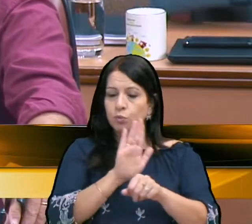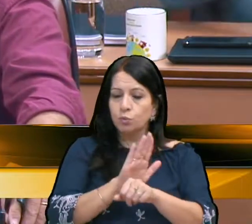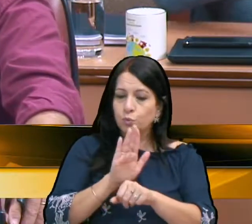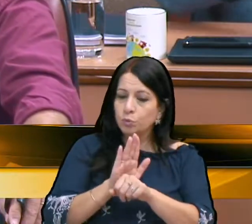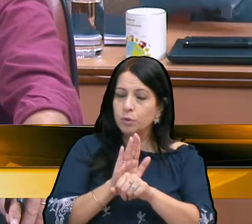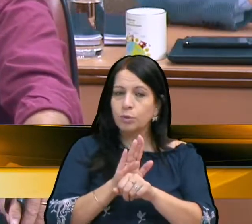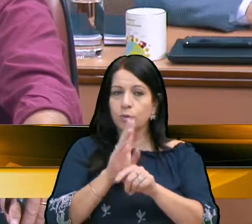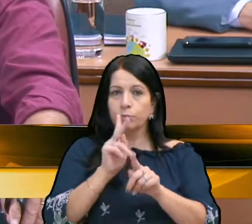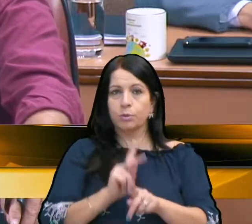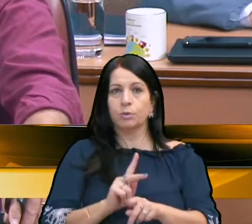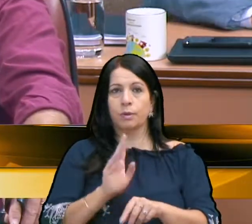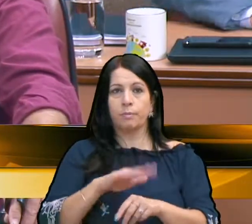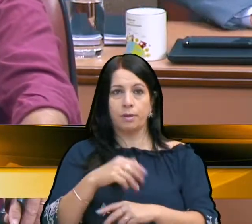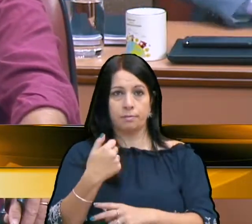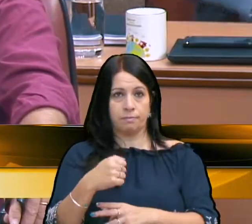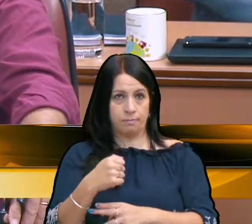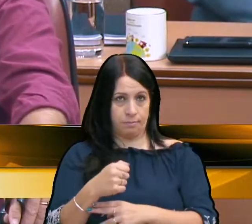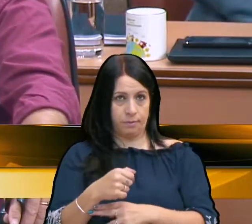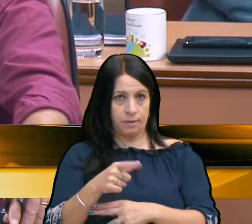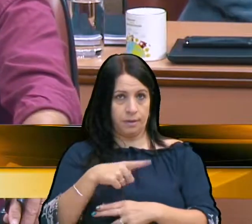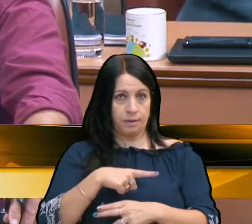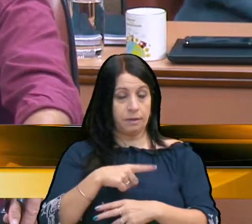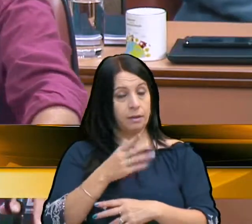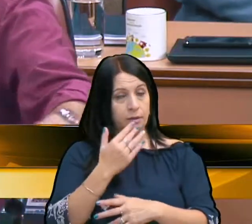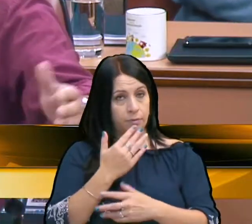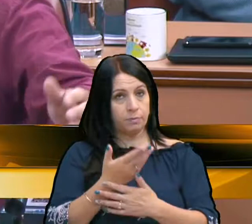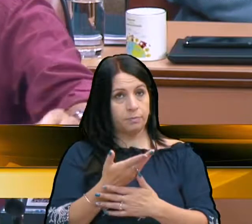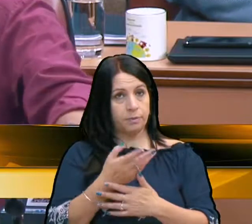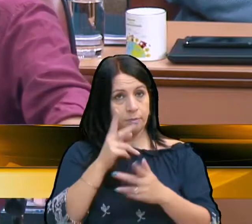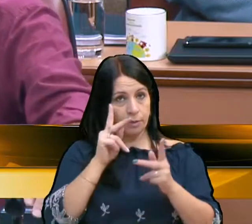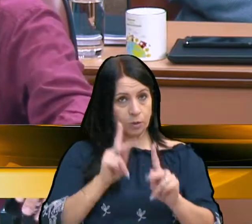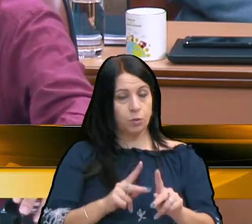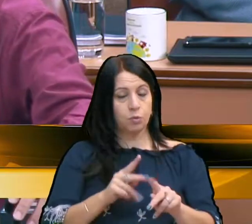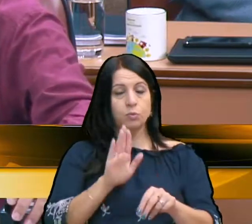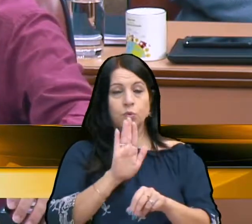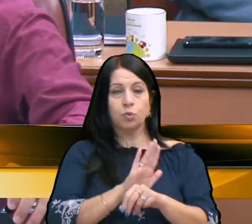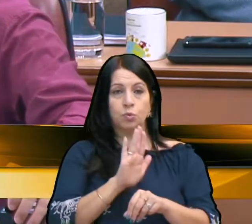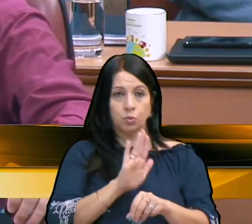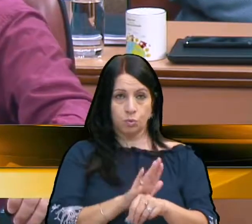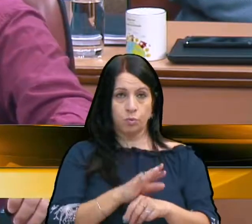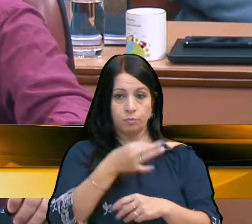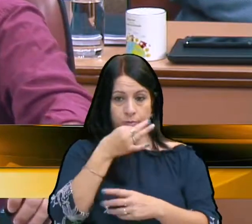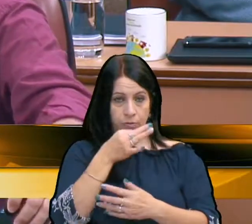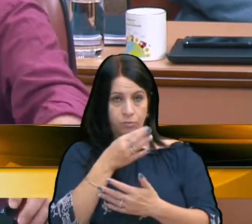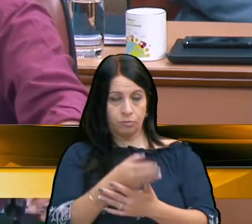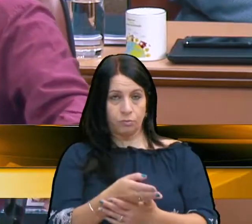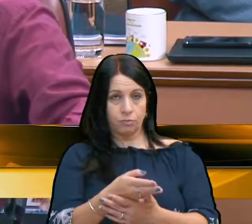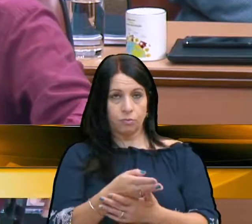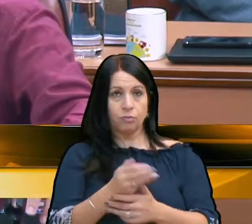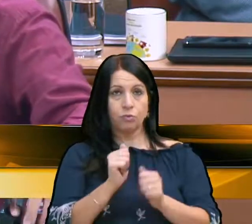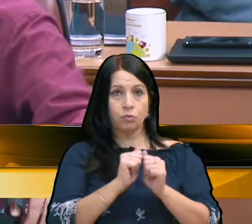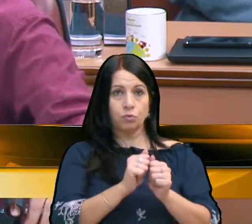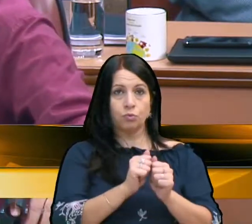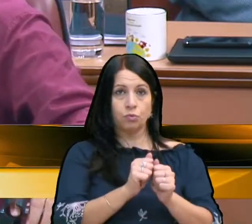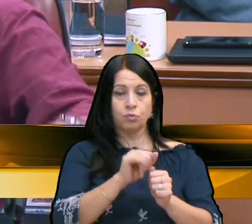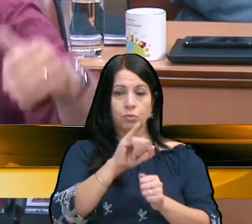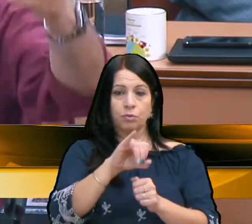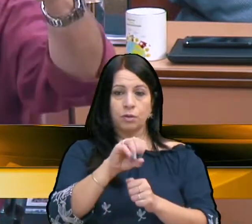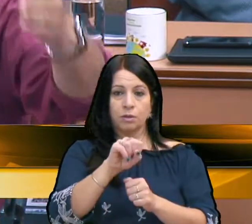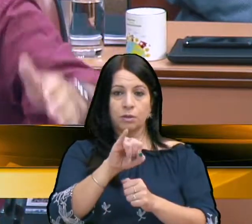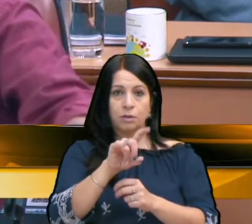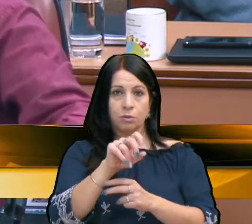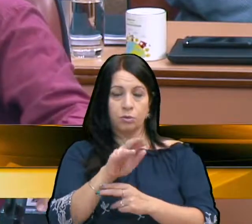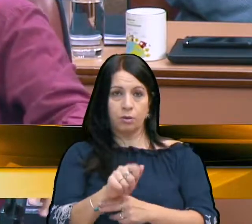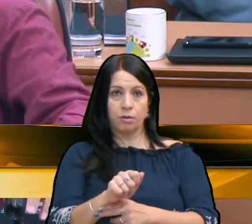as pessoas que mais precisavam daquele alimento. Então são pessoas que contribuíram muito com Caxias do Sul, ao lado de Isidoro Moreto,